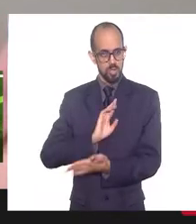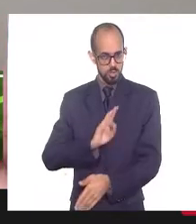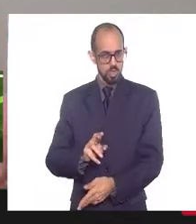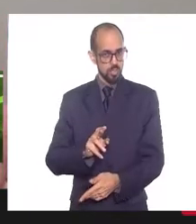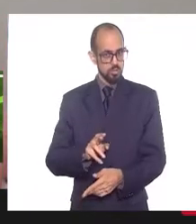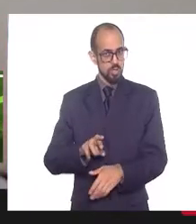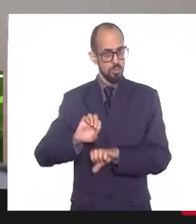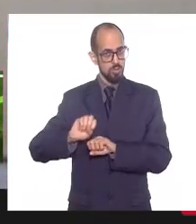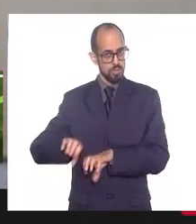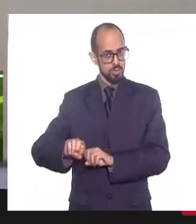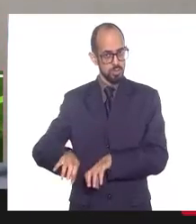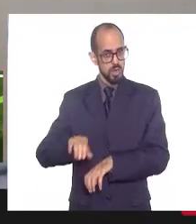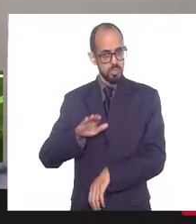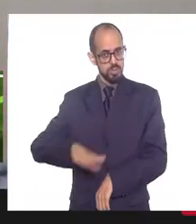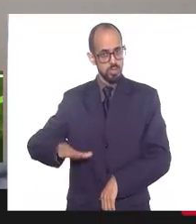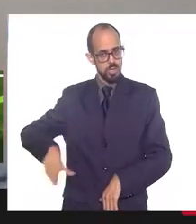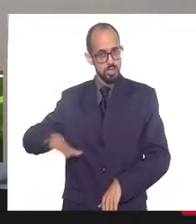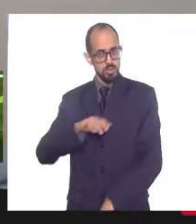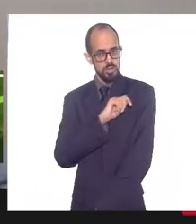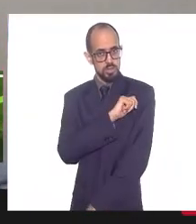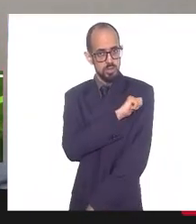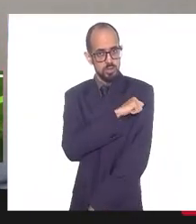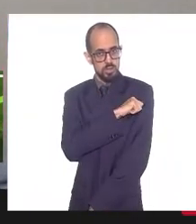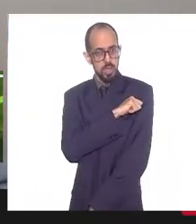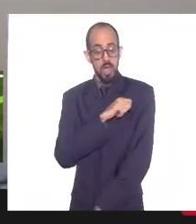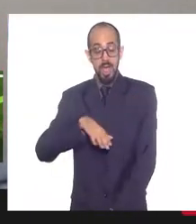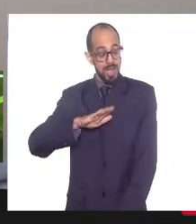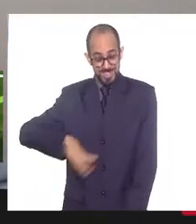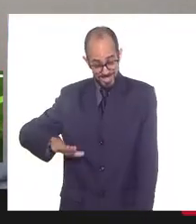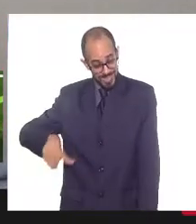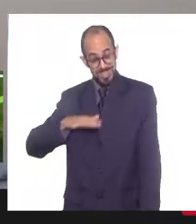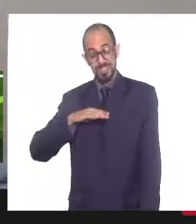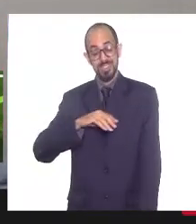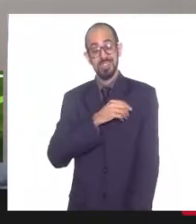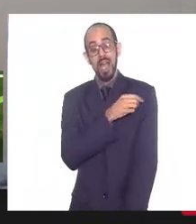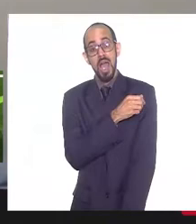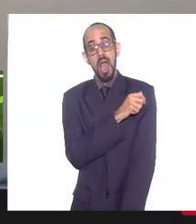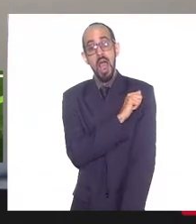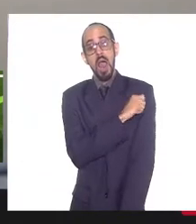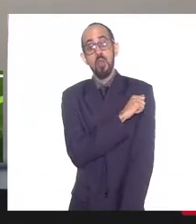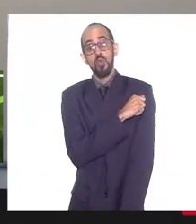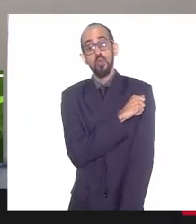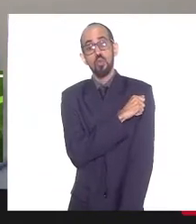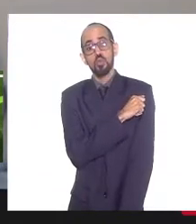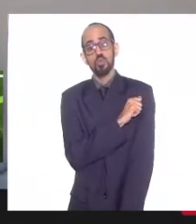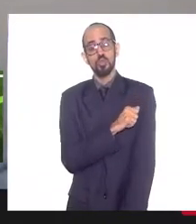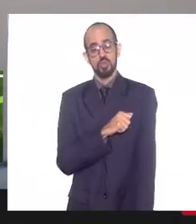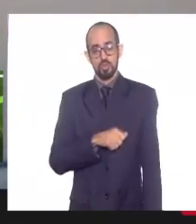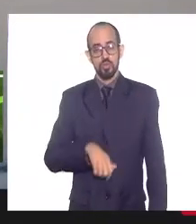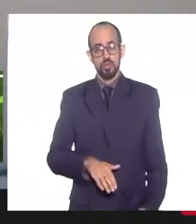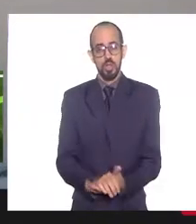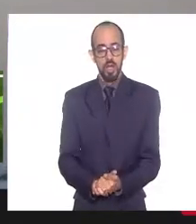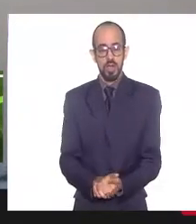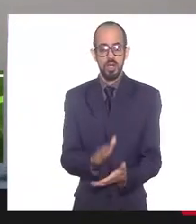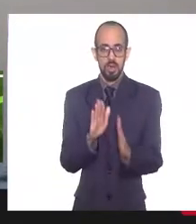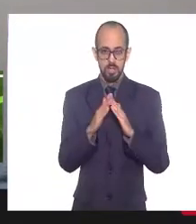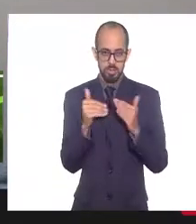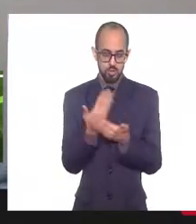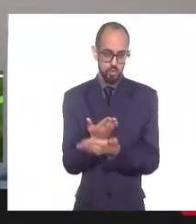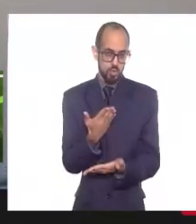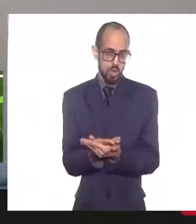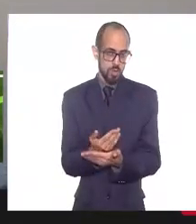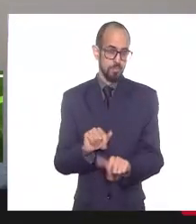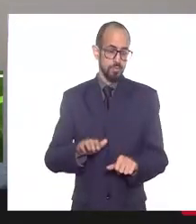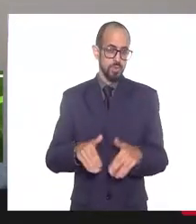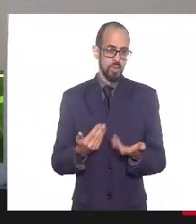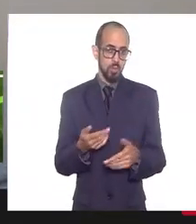na base da formação das nossas crianças e adolescentes. Então, como Vossa Excelência, Marta, citou a Lei Aldir Blanc, mas passou rapidamente pela Lei Candir,